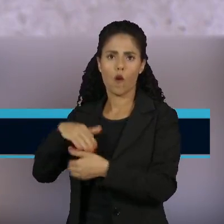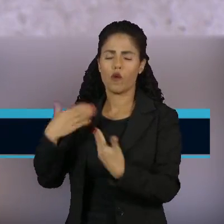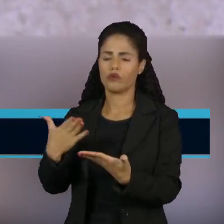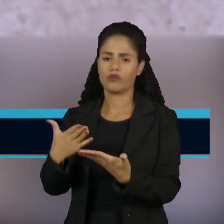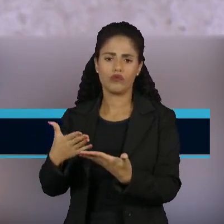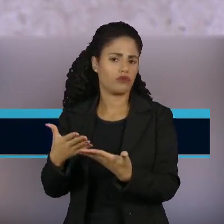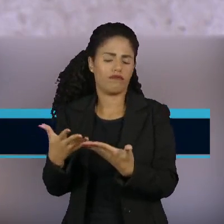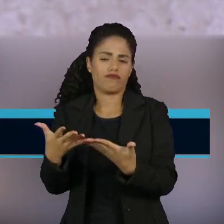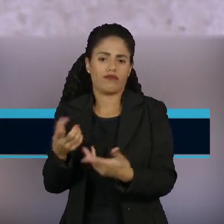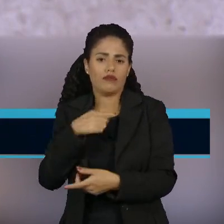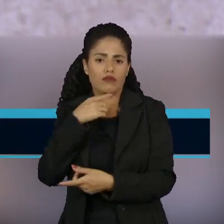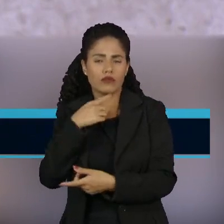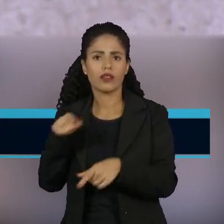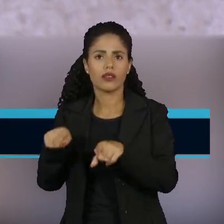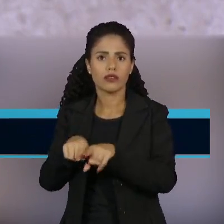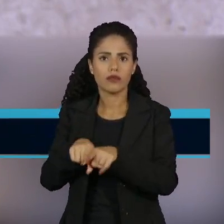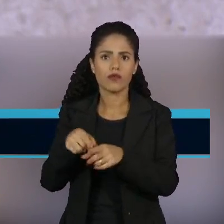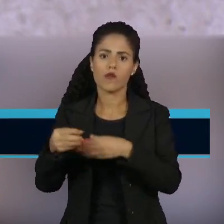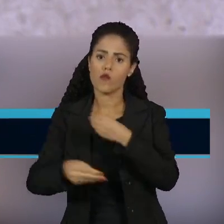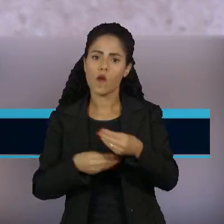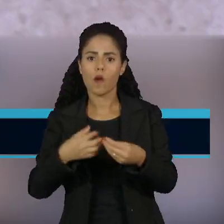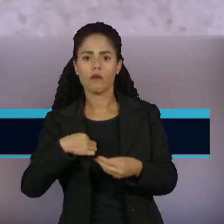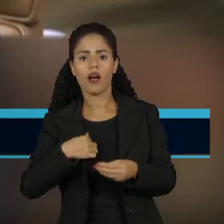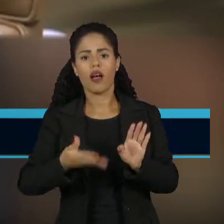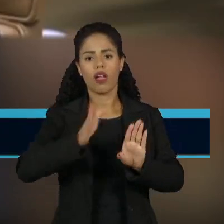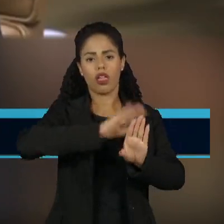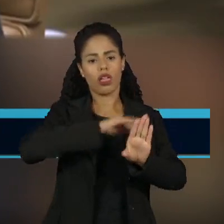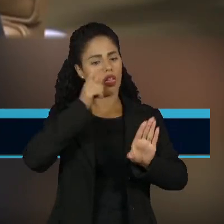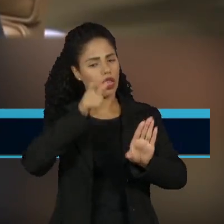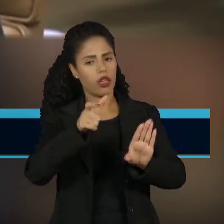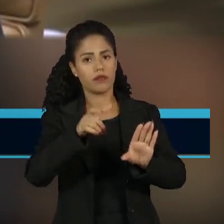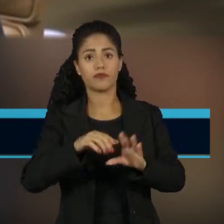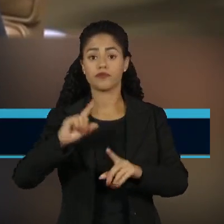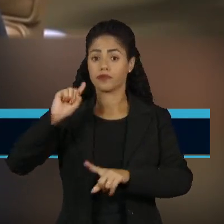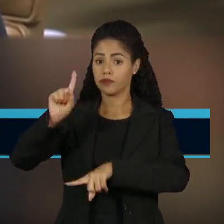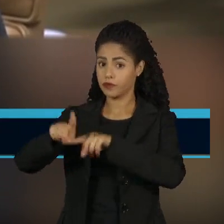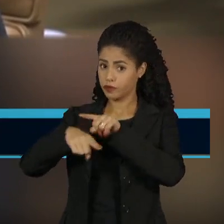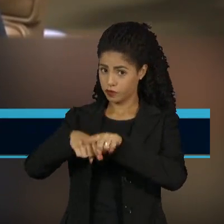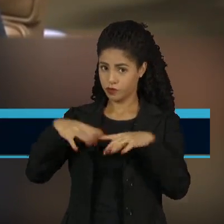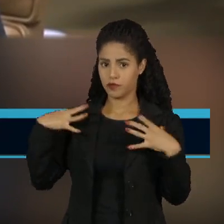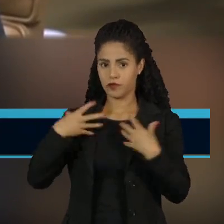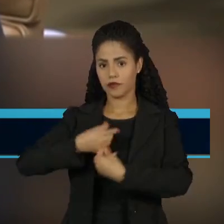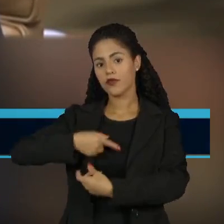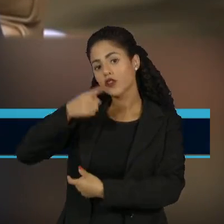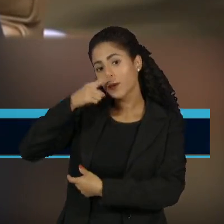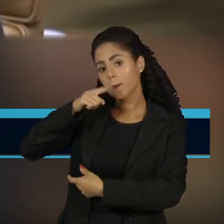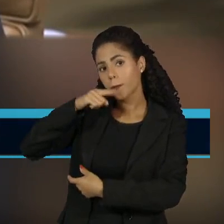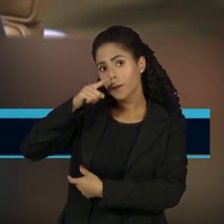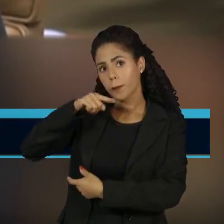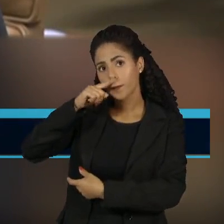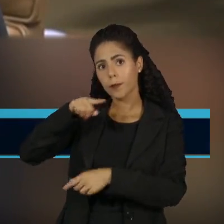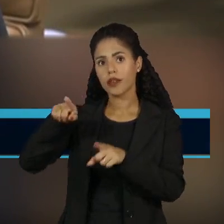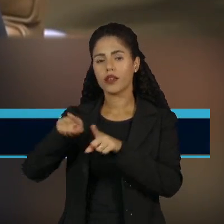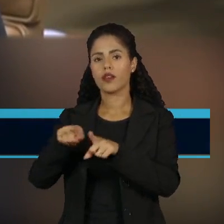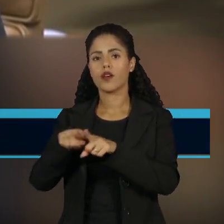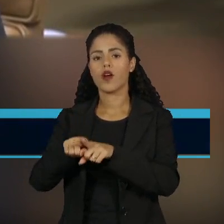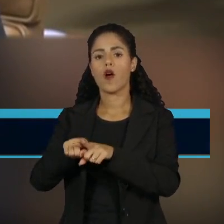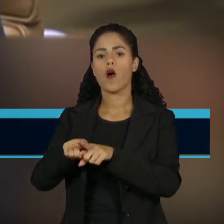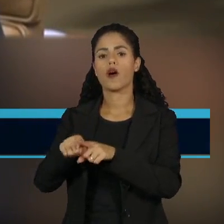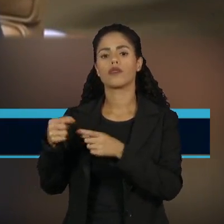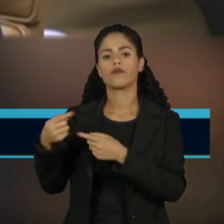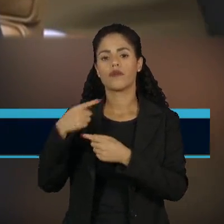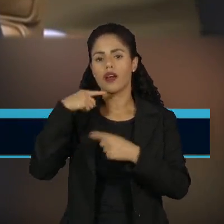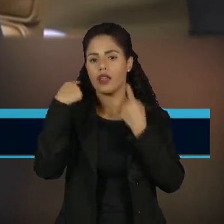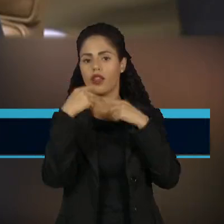sacrificam instituições no altar das conveniências políticas. Na sequência, o ministro Gilmar Mendes atacou os senadores que